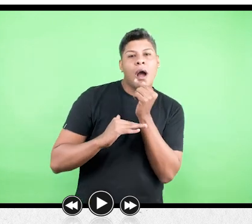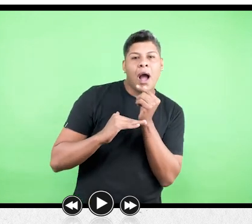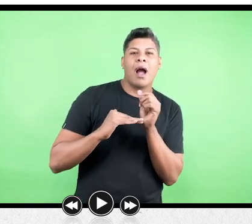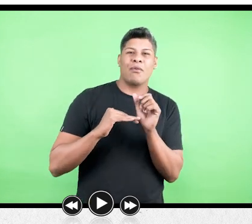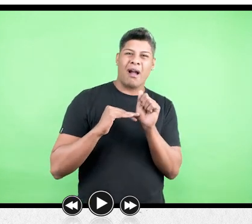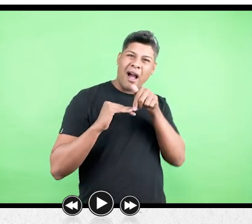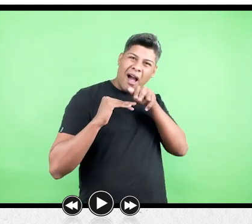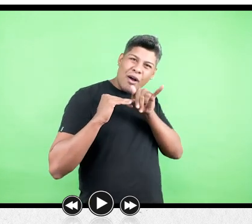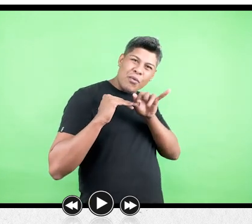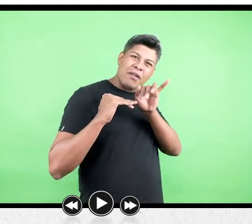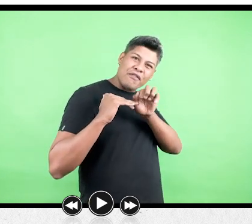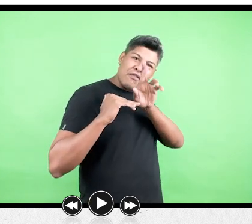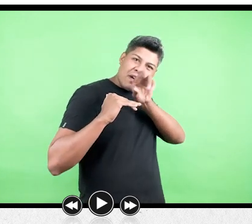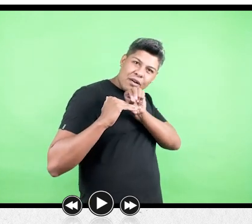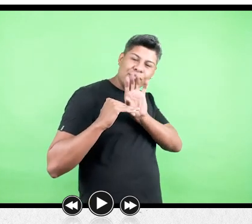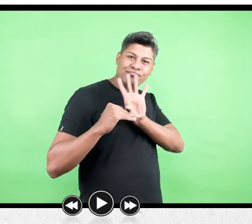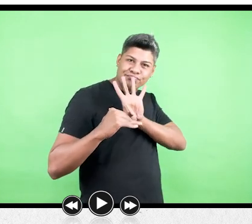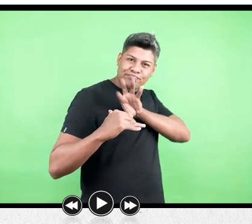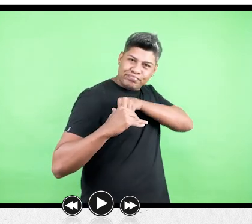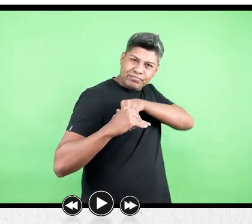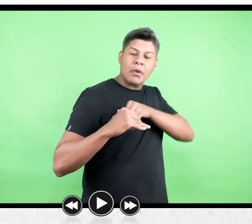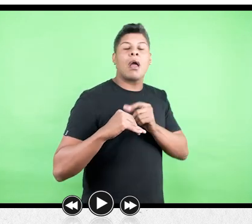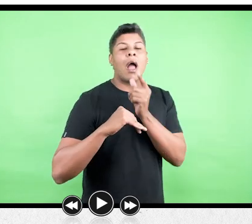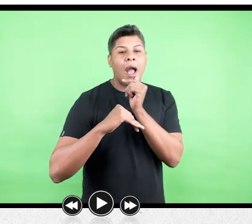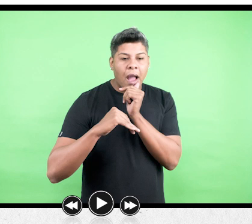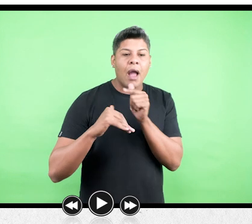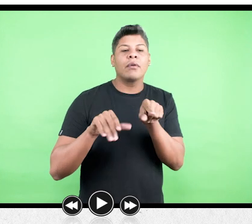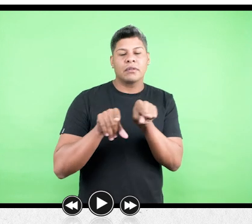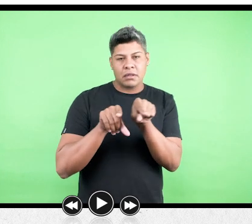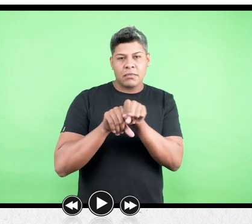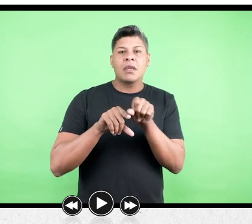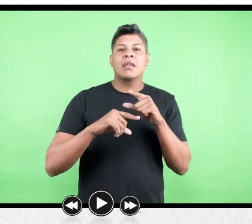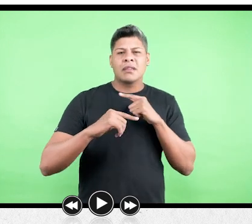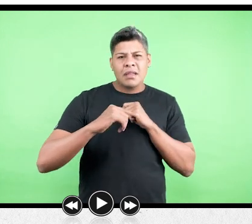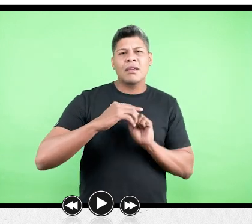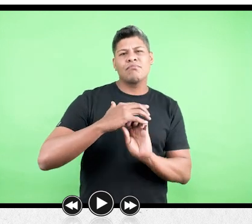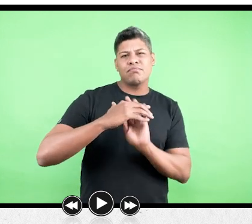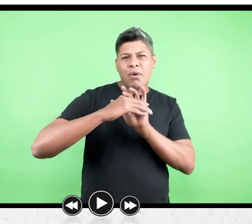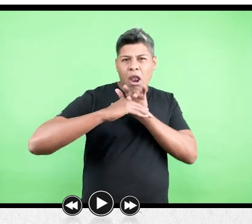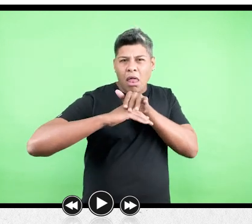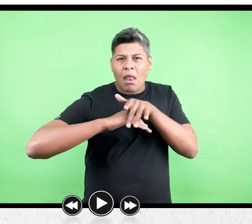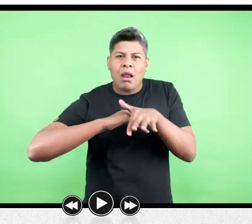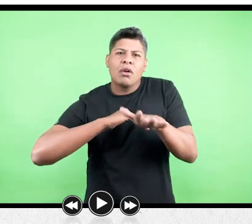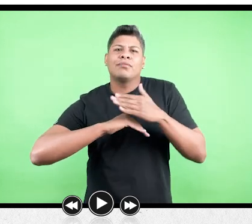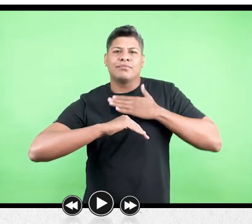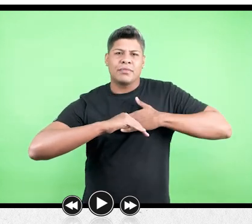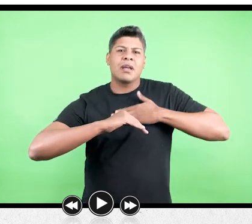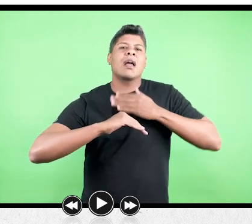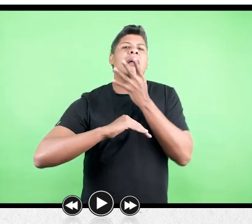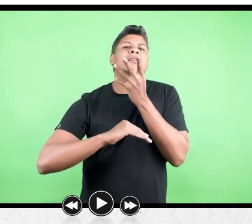aquíferos confinados, e essa água também, ela tem um fluxo muito lento, ela pode